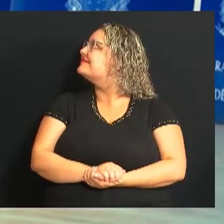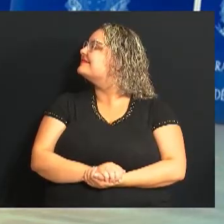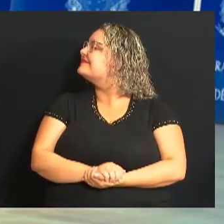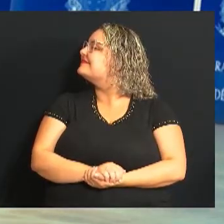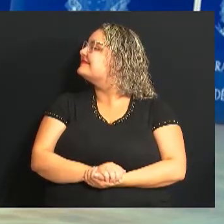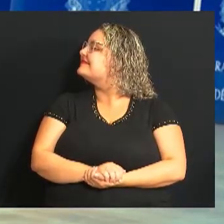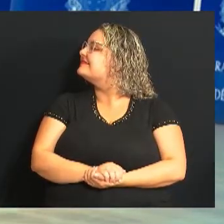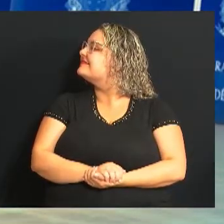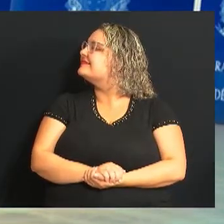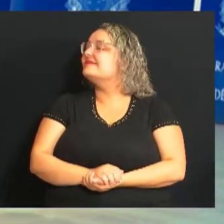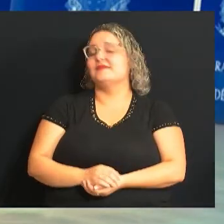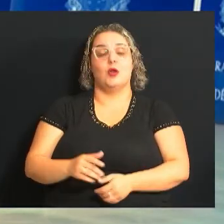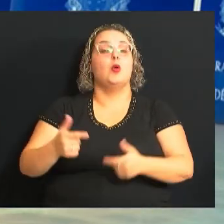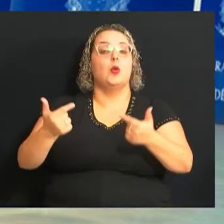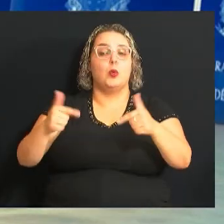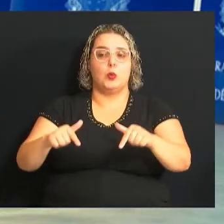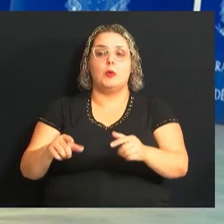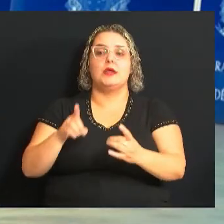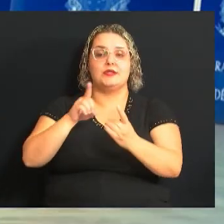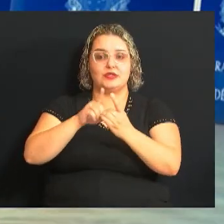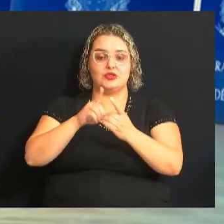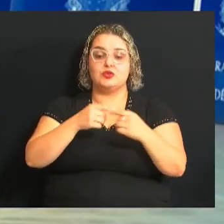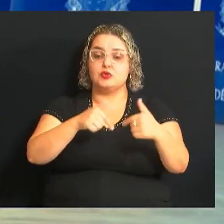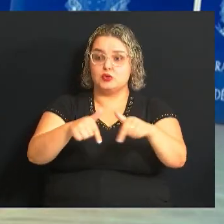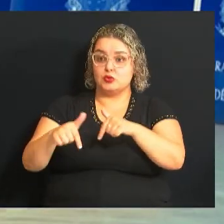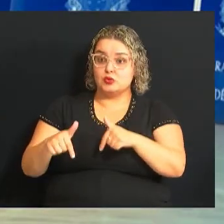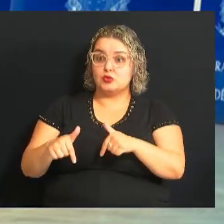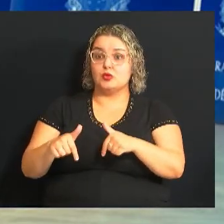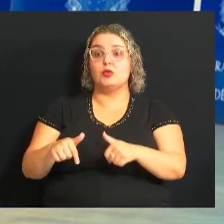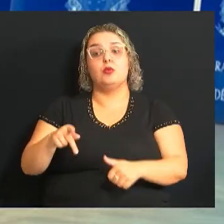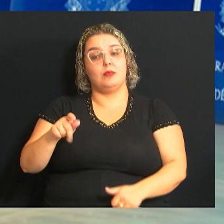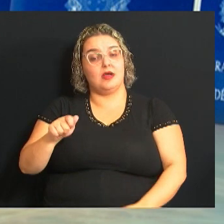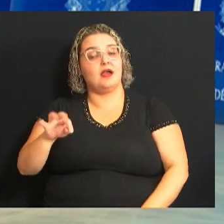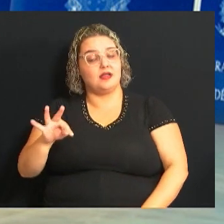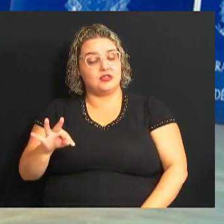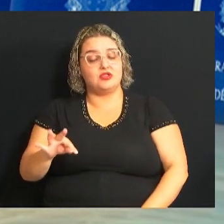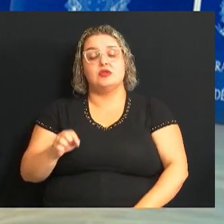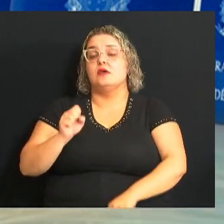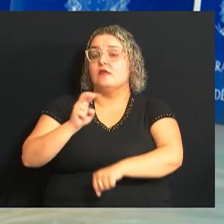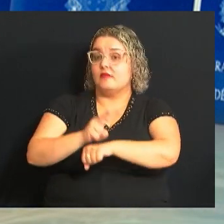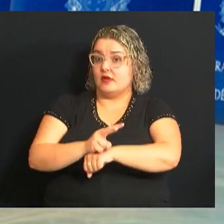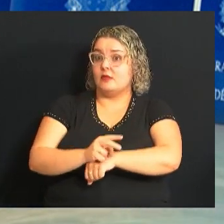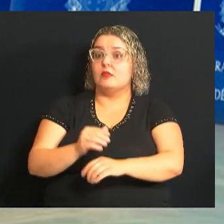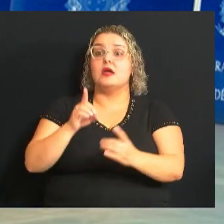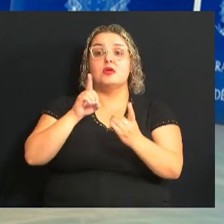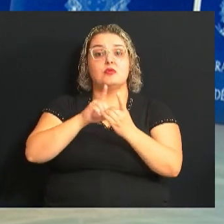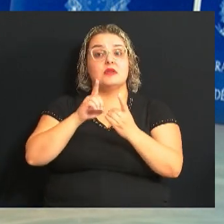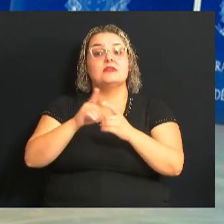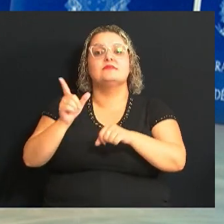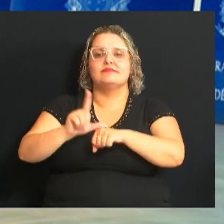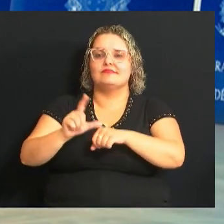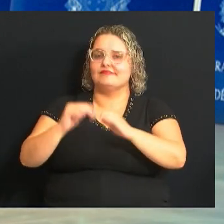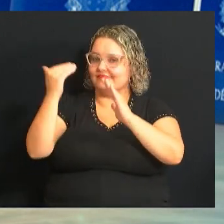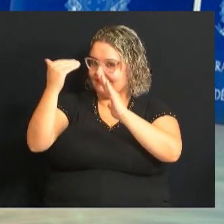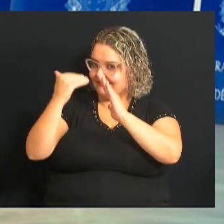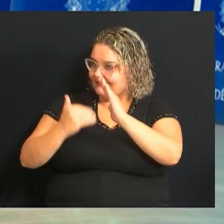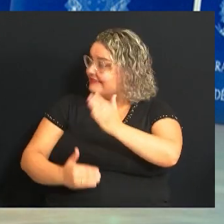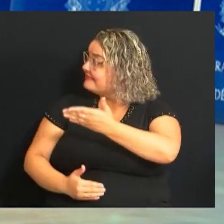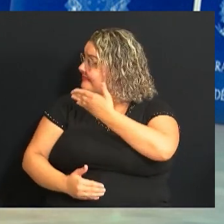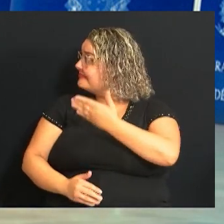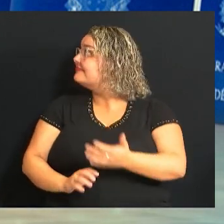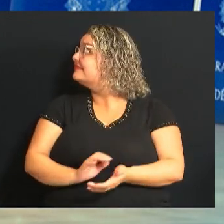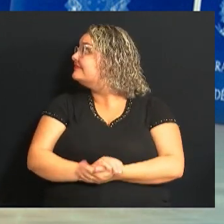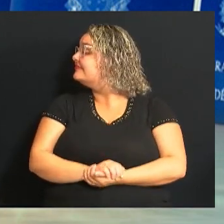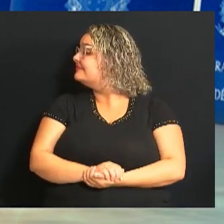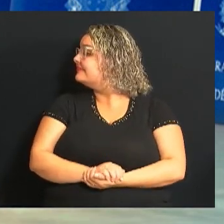O posto de atendimento ao trabalhador de Hortolândia oferece uma vaga para atendente de loja, uma para professor